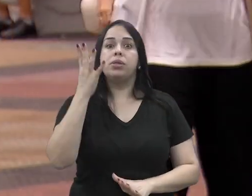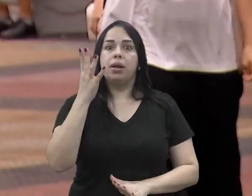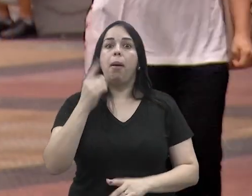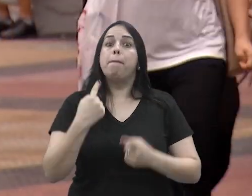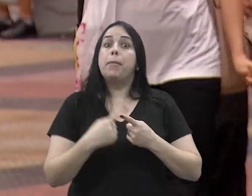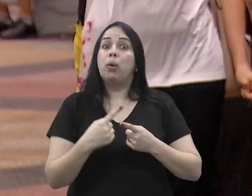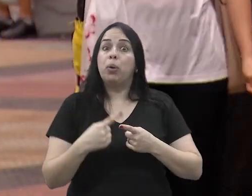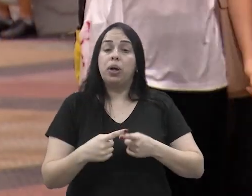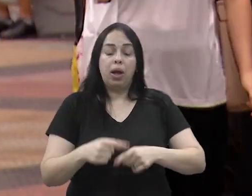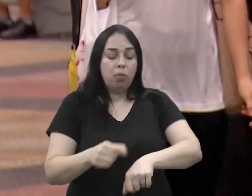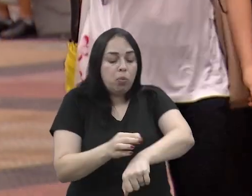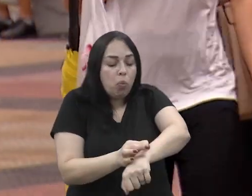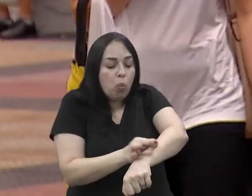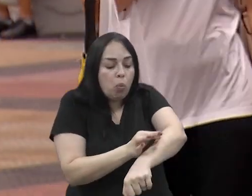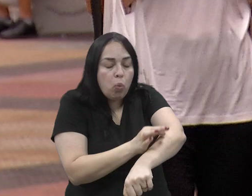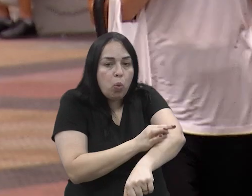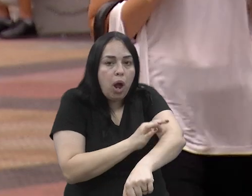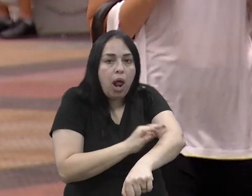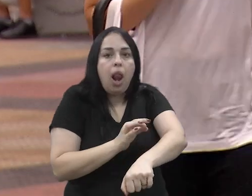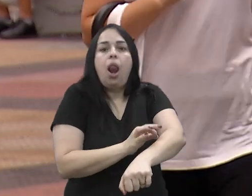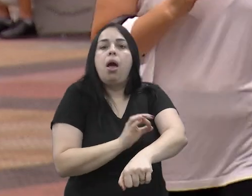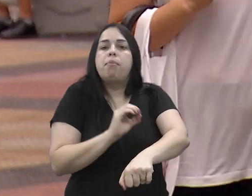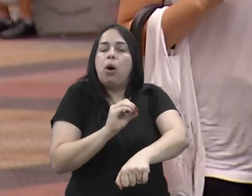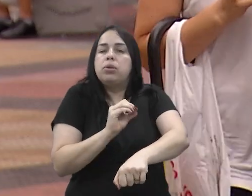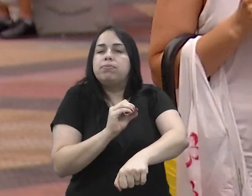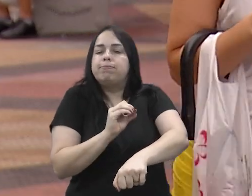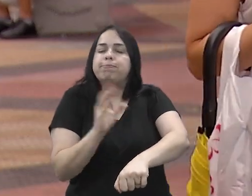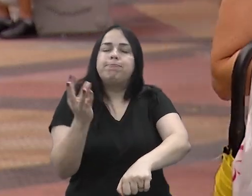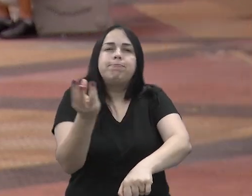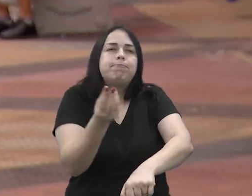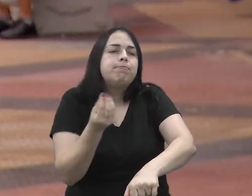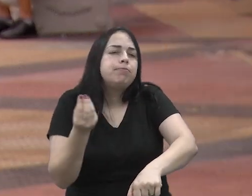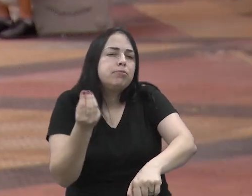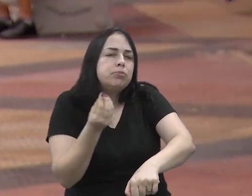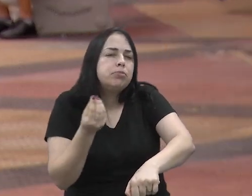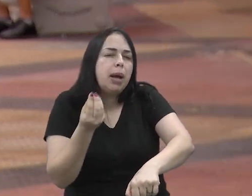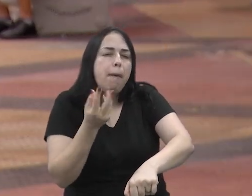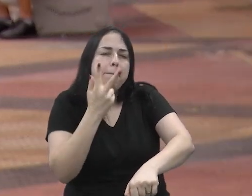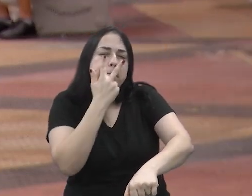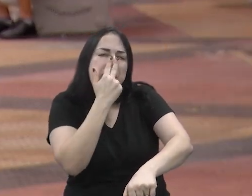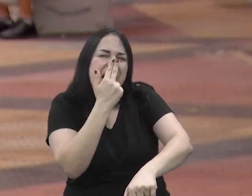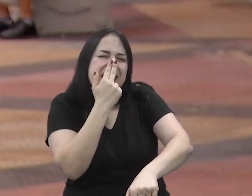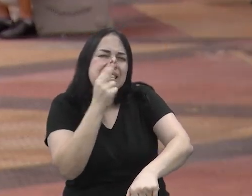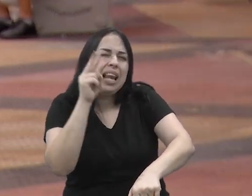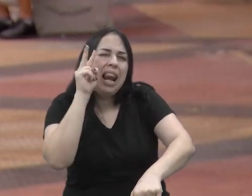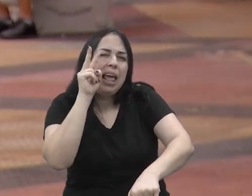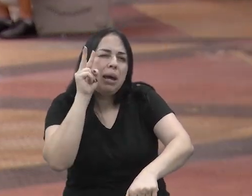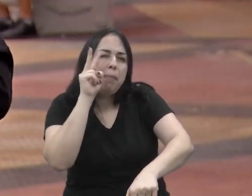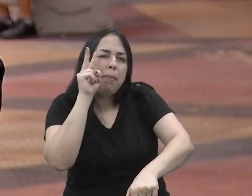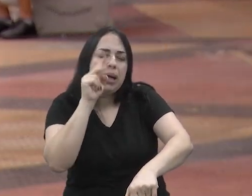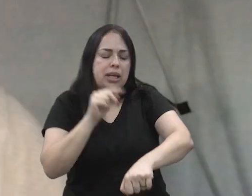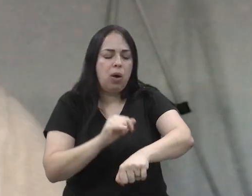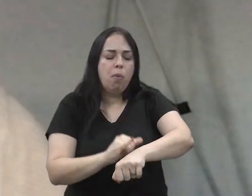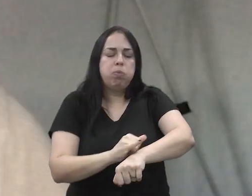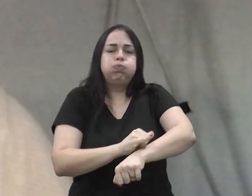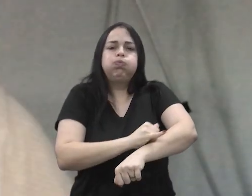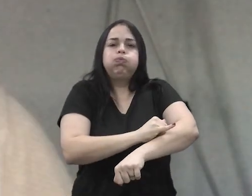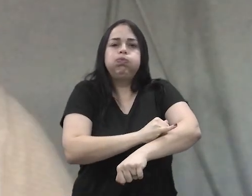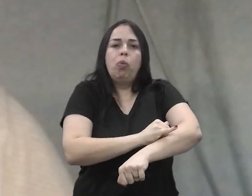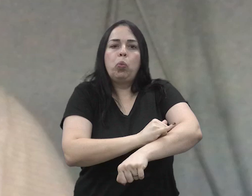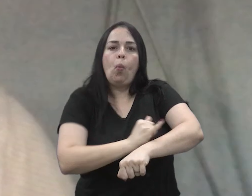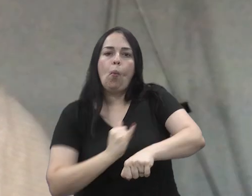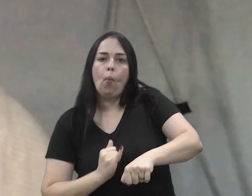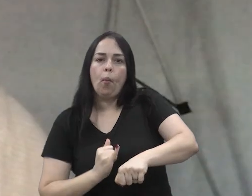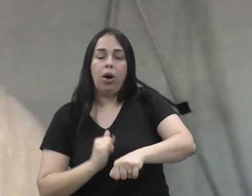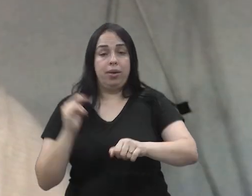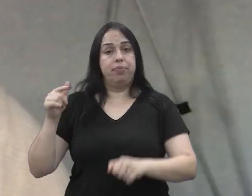as células de gordura do nosso corpo podem carregar um tipo de memória da obesidade. Essa